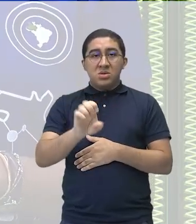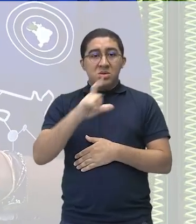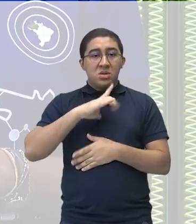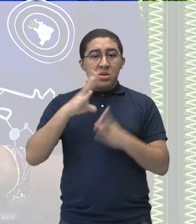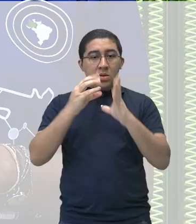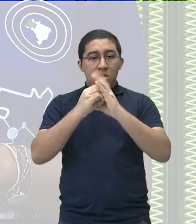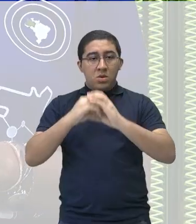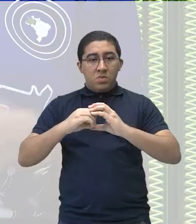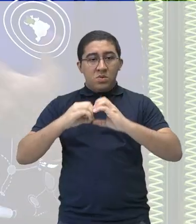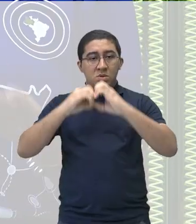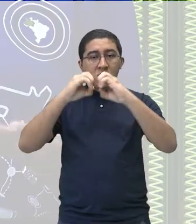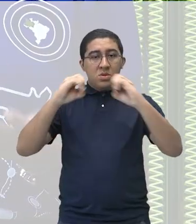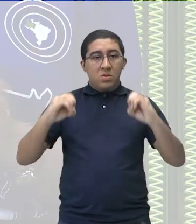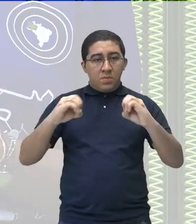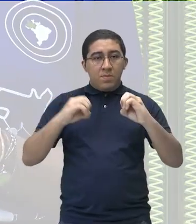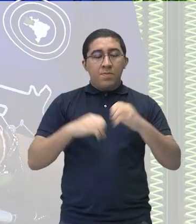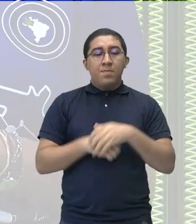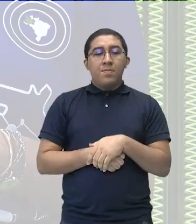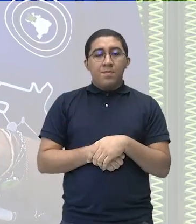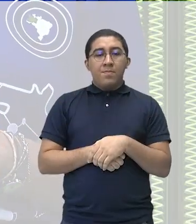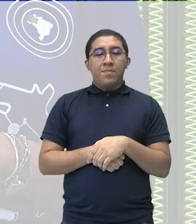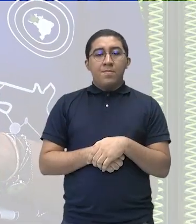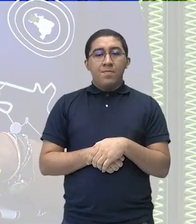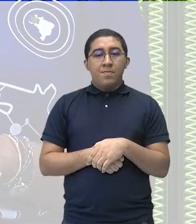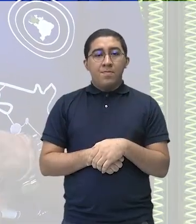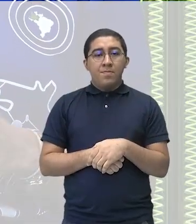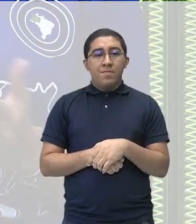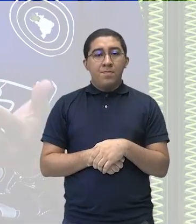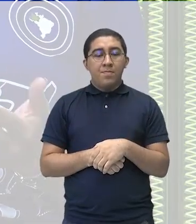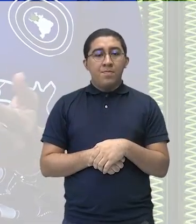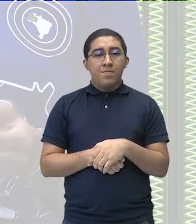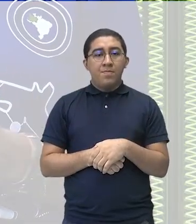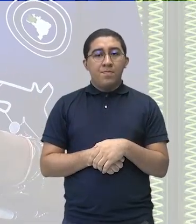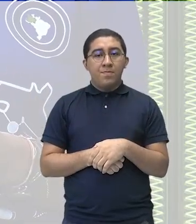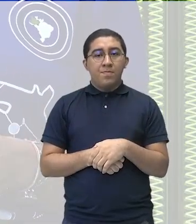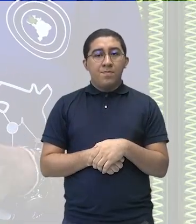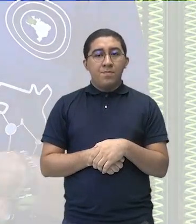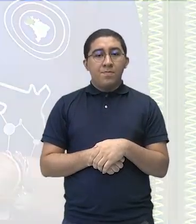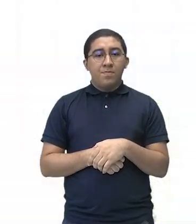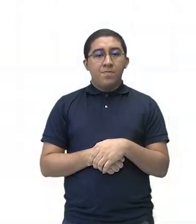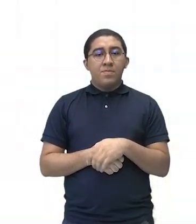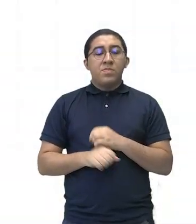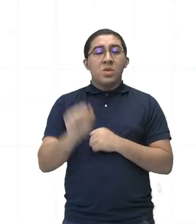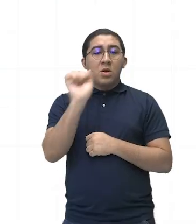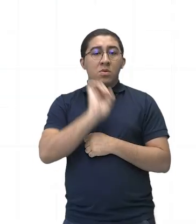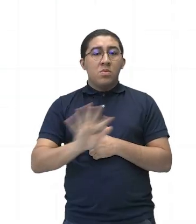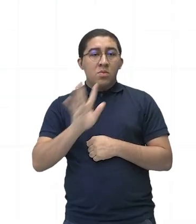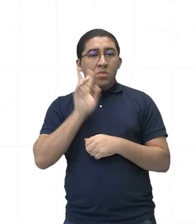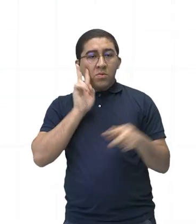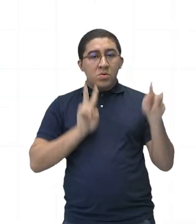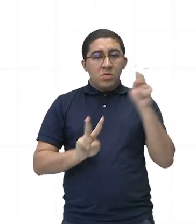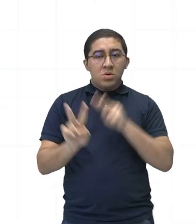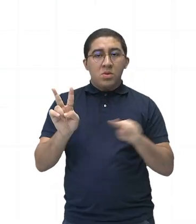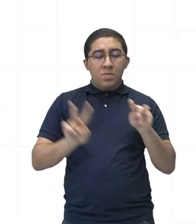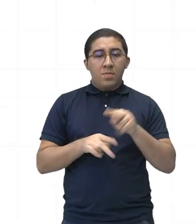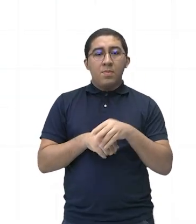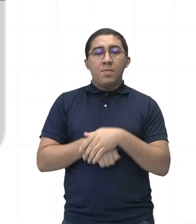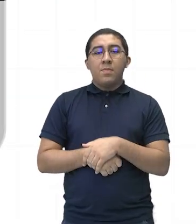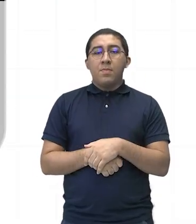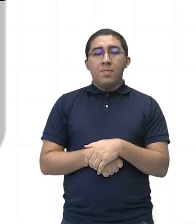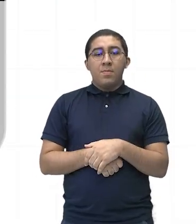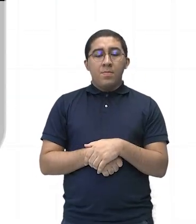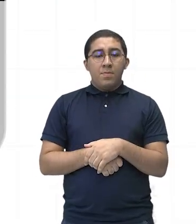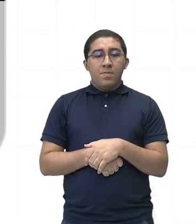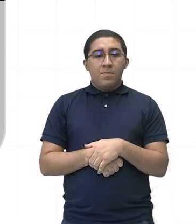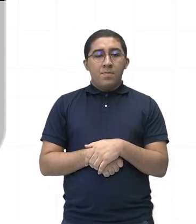filhas, que é o resultado da mitose. Agora, vamos ter uma visão geral desse processo?